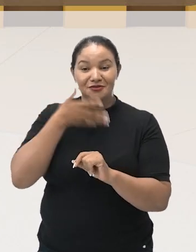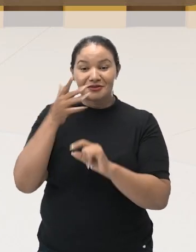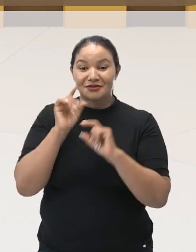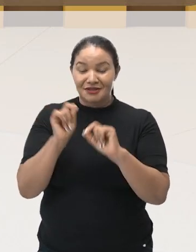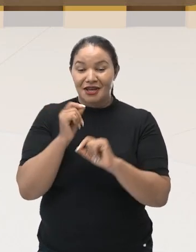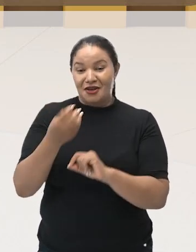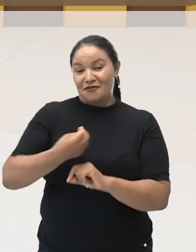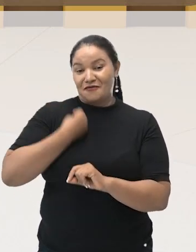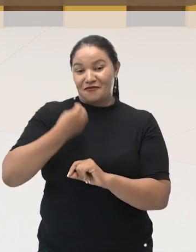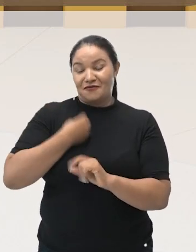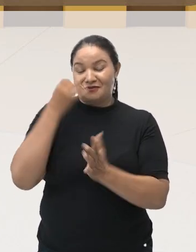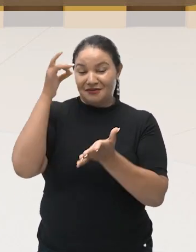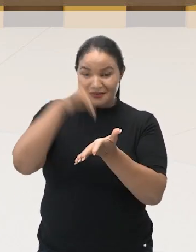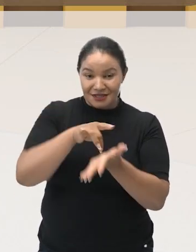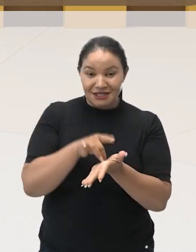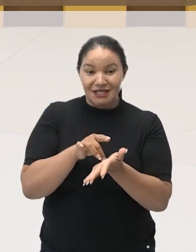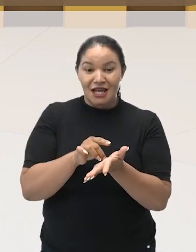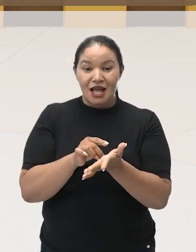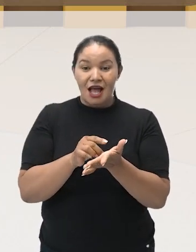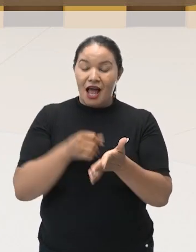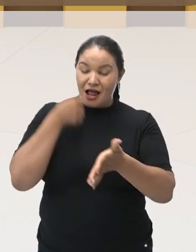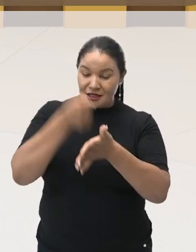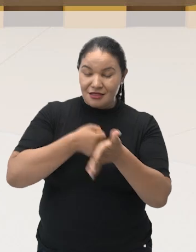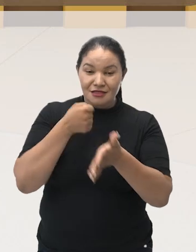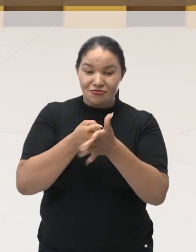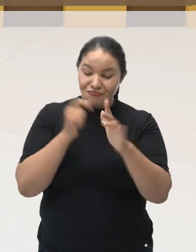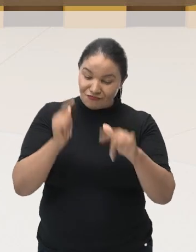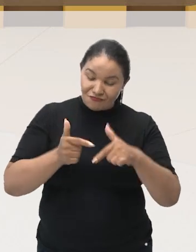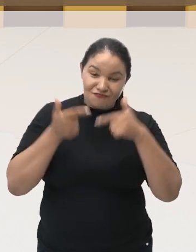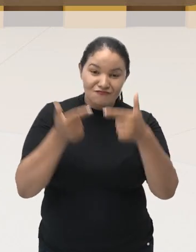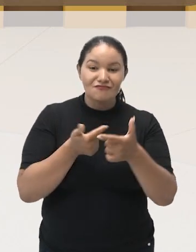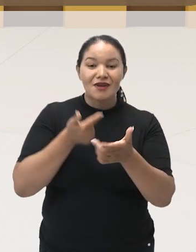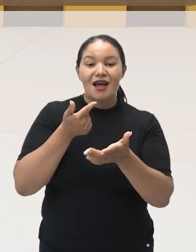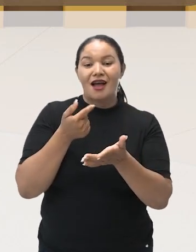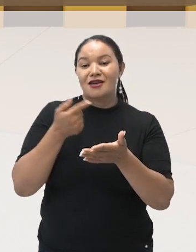realidade, que a luta continua para os indígenas e para todos que